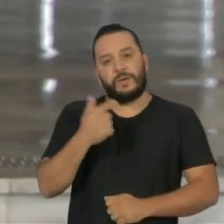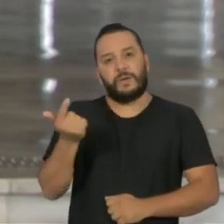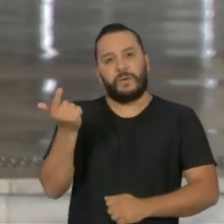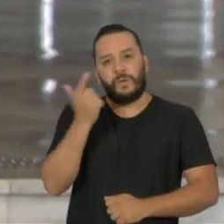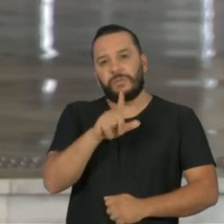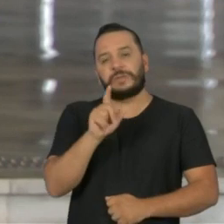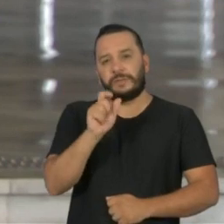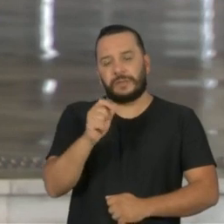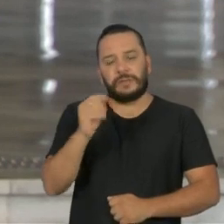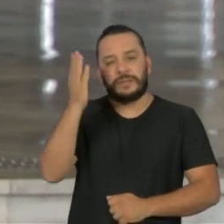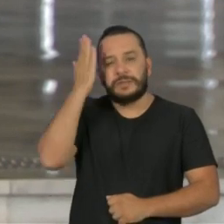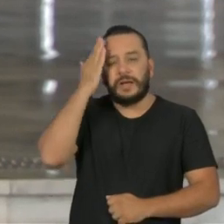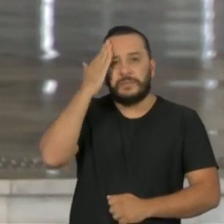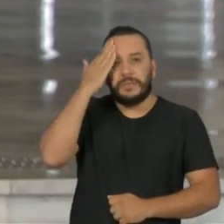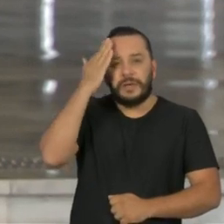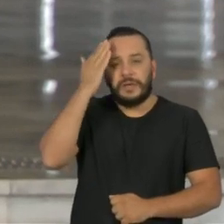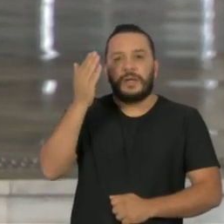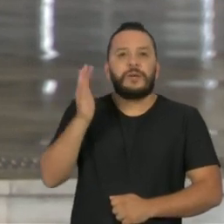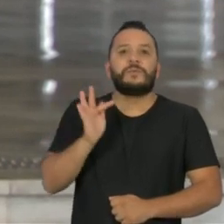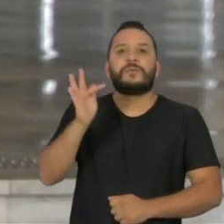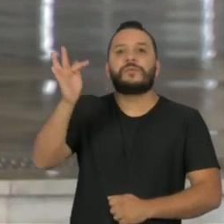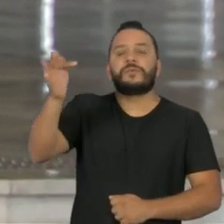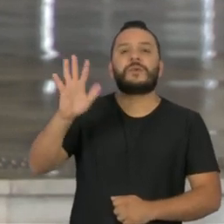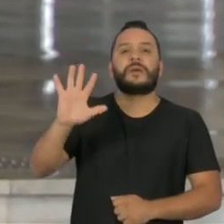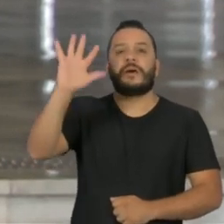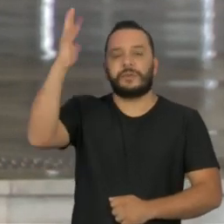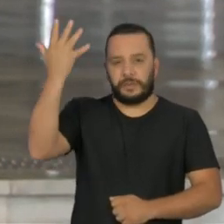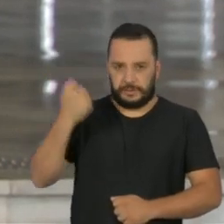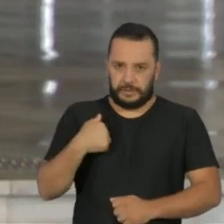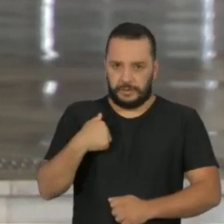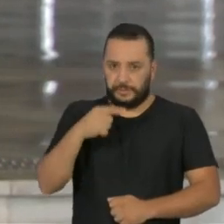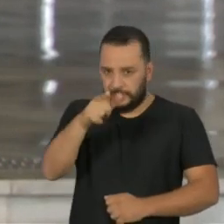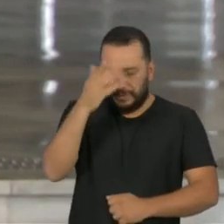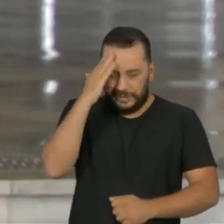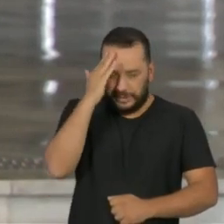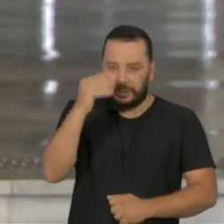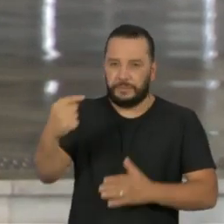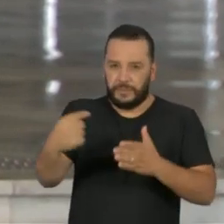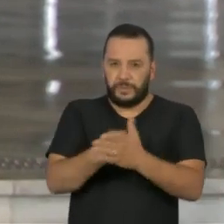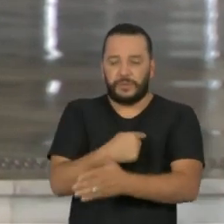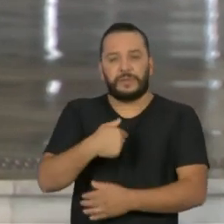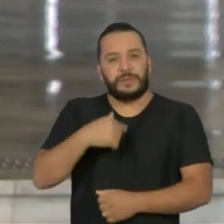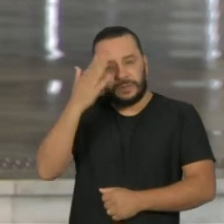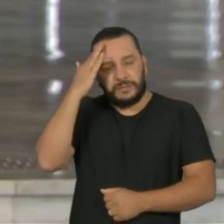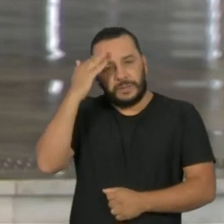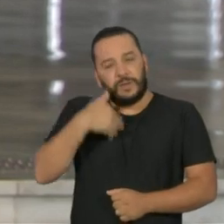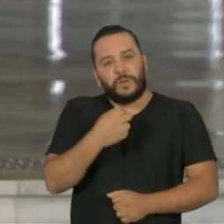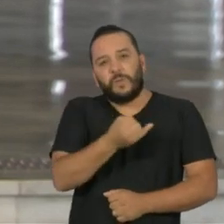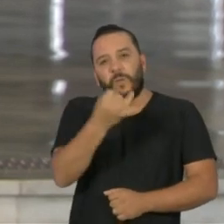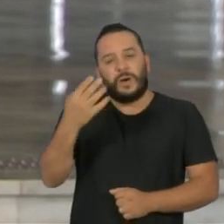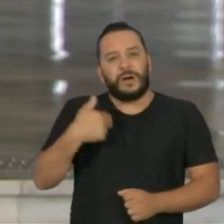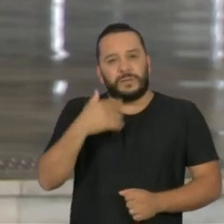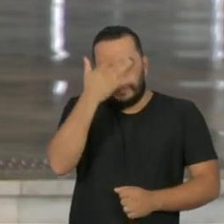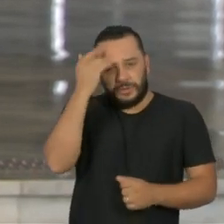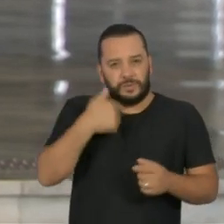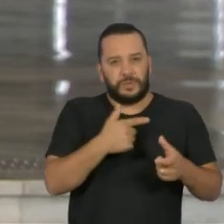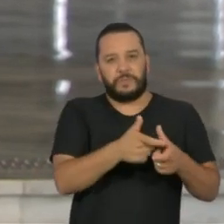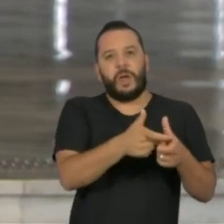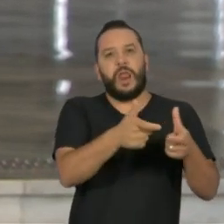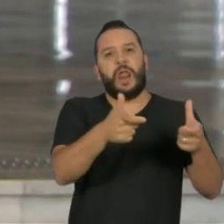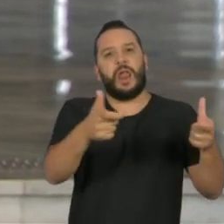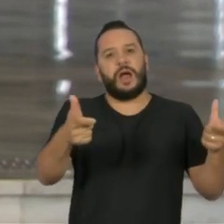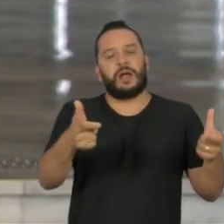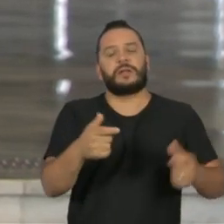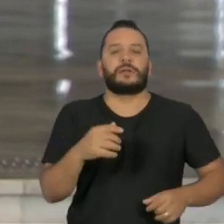para prever aquilo que vai acontecer, porque eu entendi que da sua pergunta você quer saber quanto vai ser o pico de pessoas doentes,